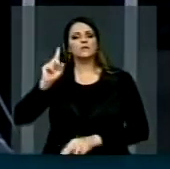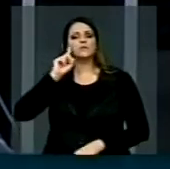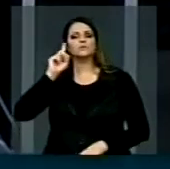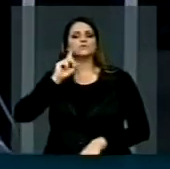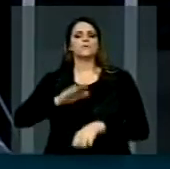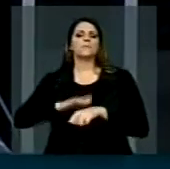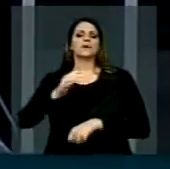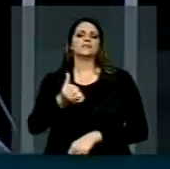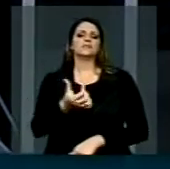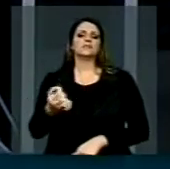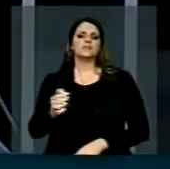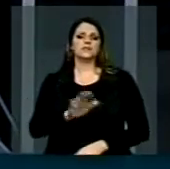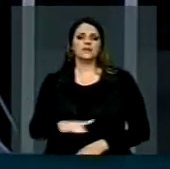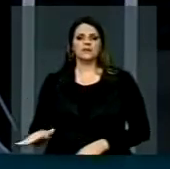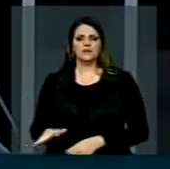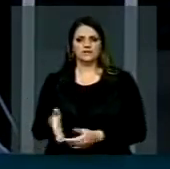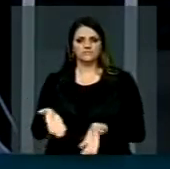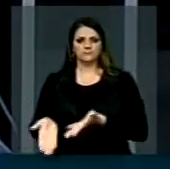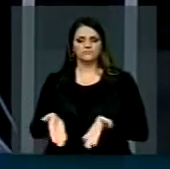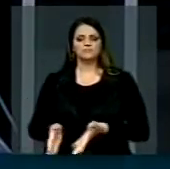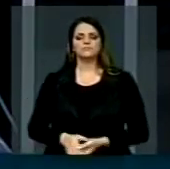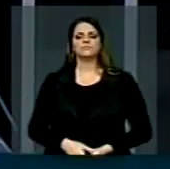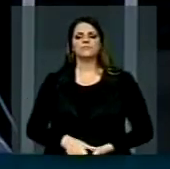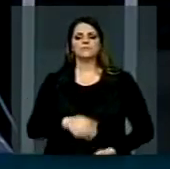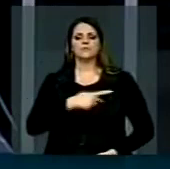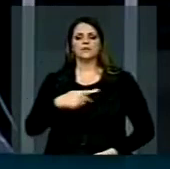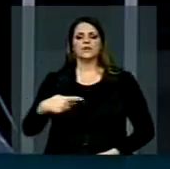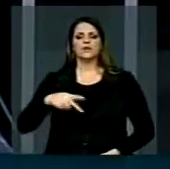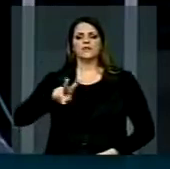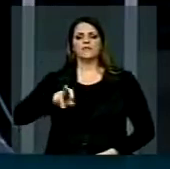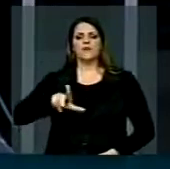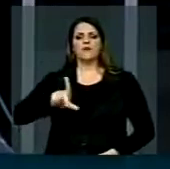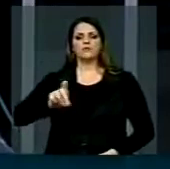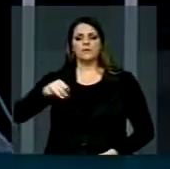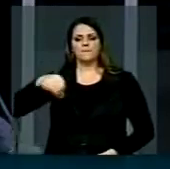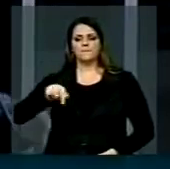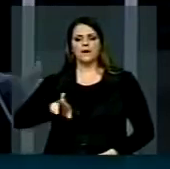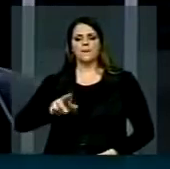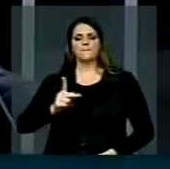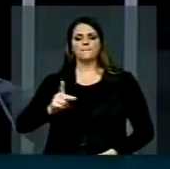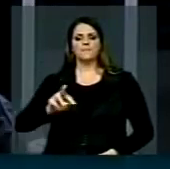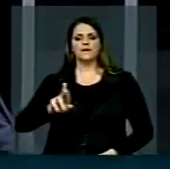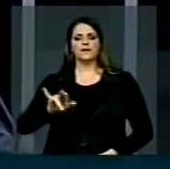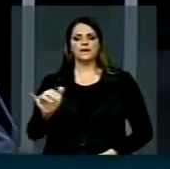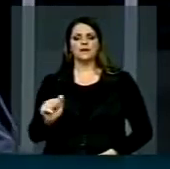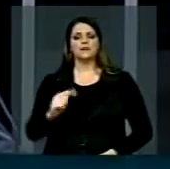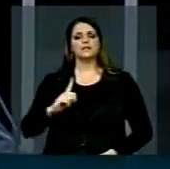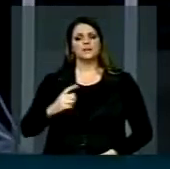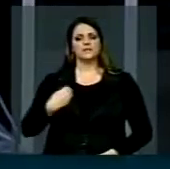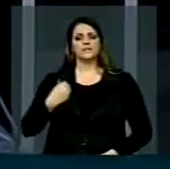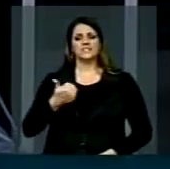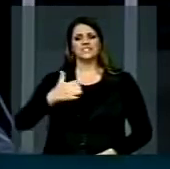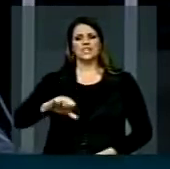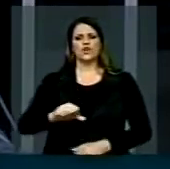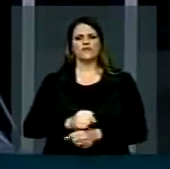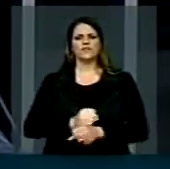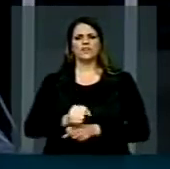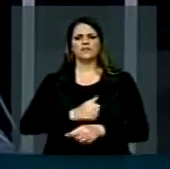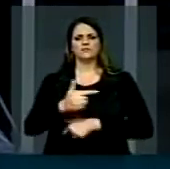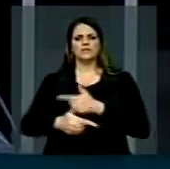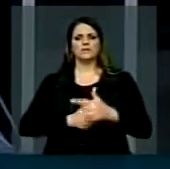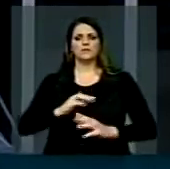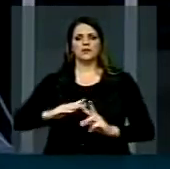mais de 60 crianças. O pastor Valdemar Pereira Paixão, que há 19 anos está ali na frente da